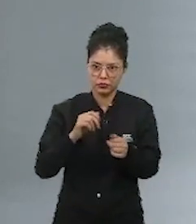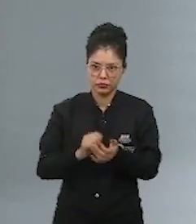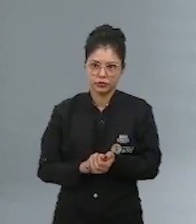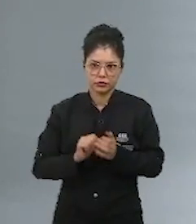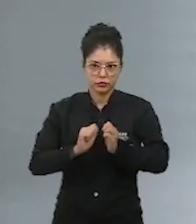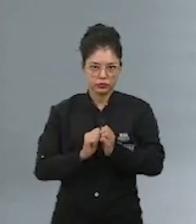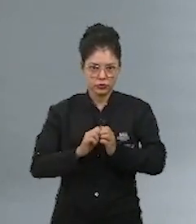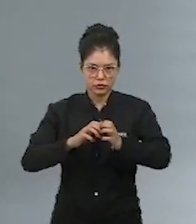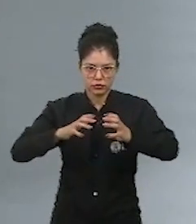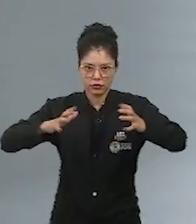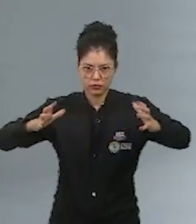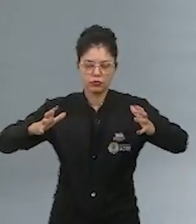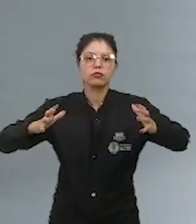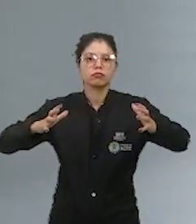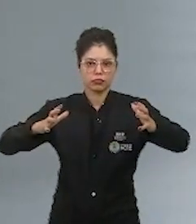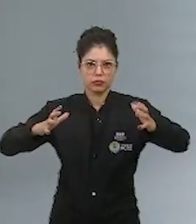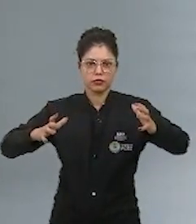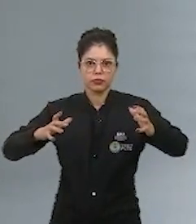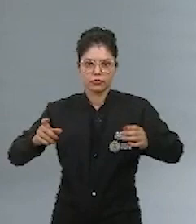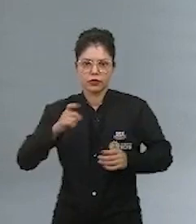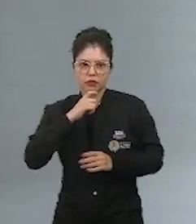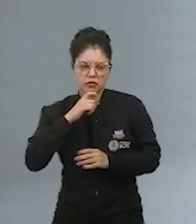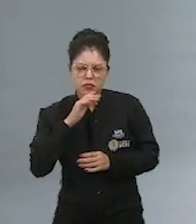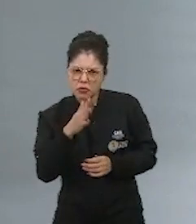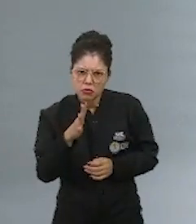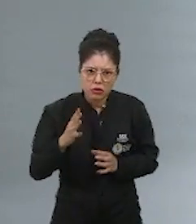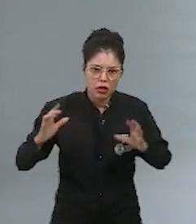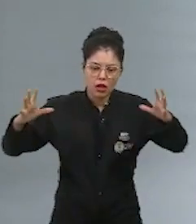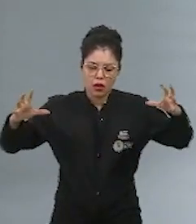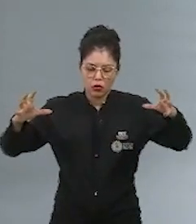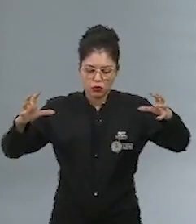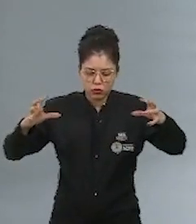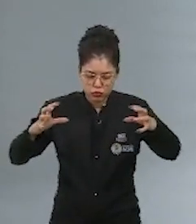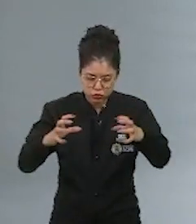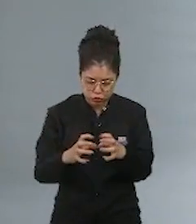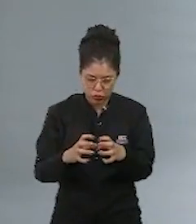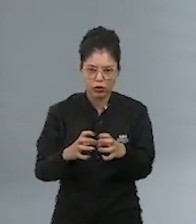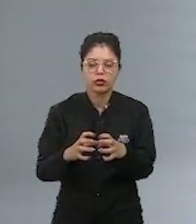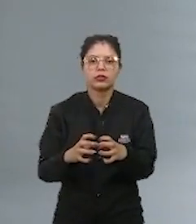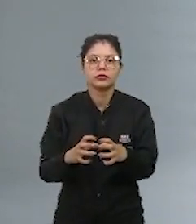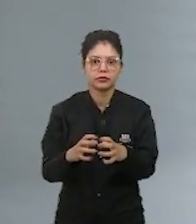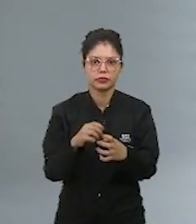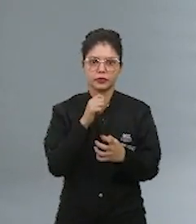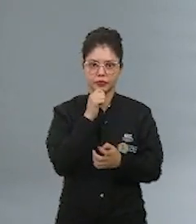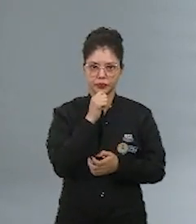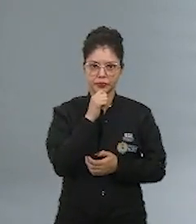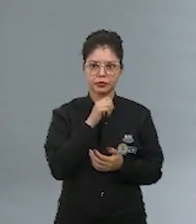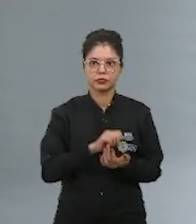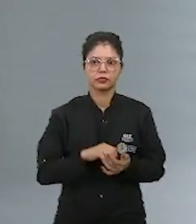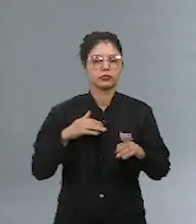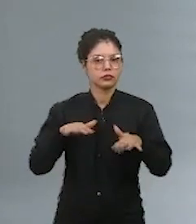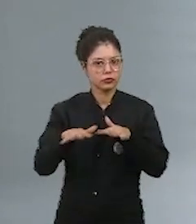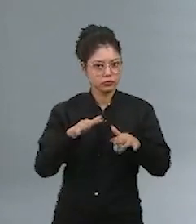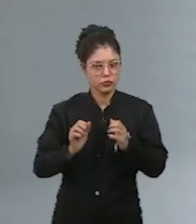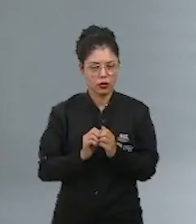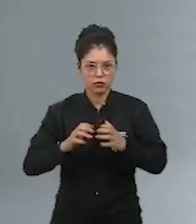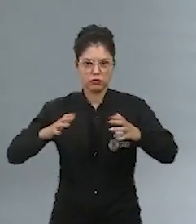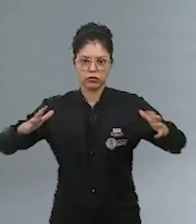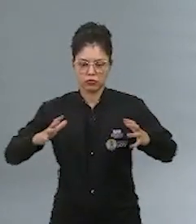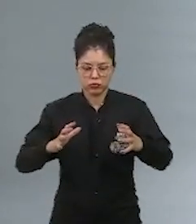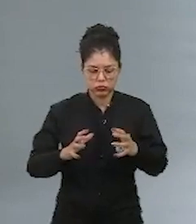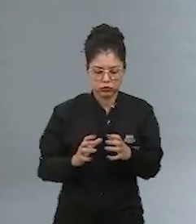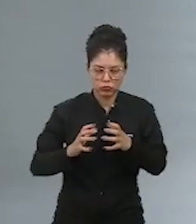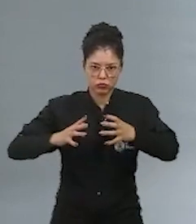dilatar. Quando a temperatura não está tão elevada, a rocha tende a compactar. Esse movimento de dilatação